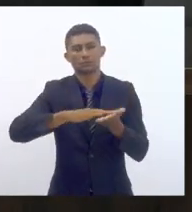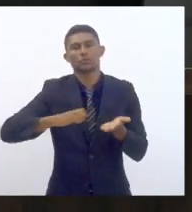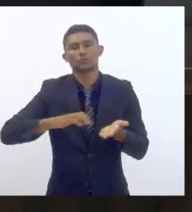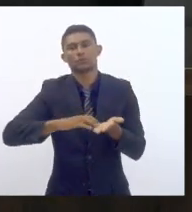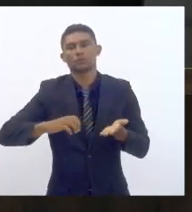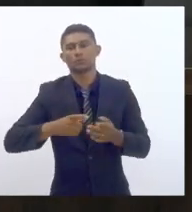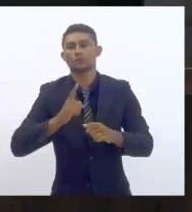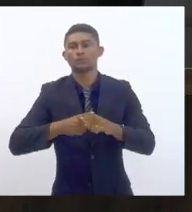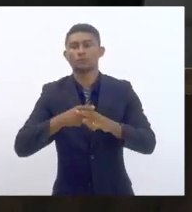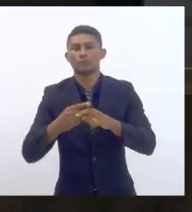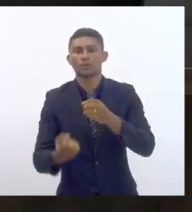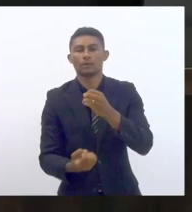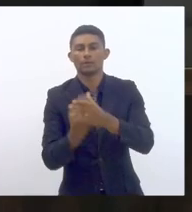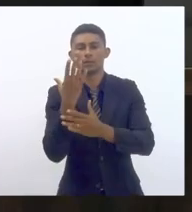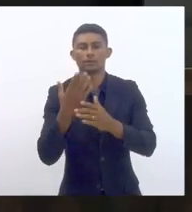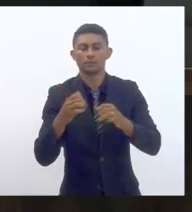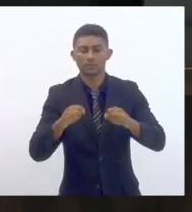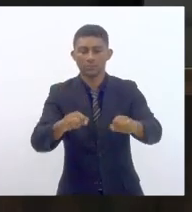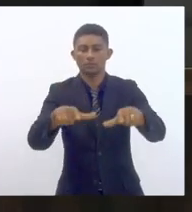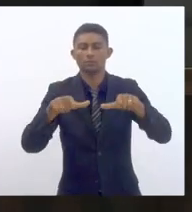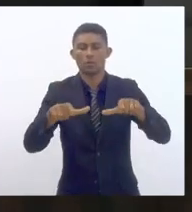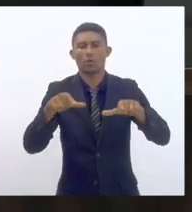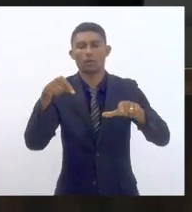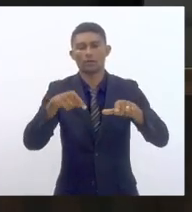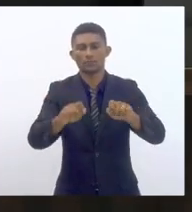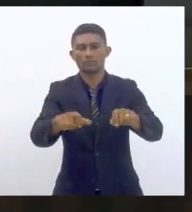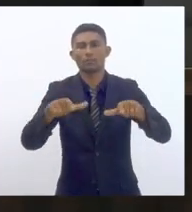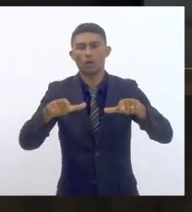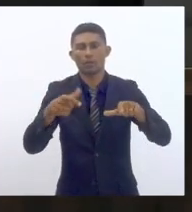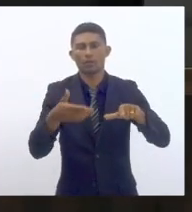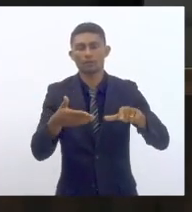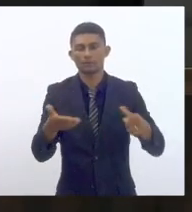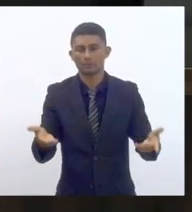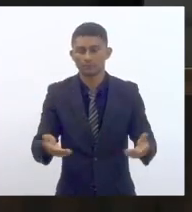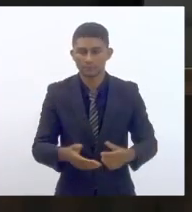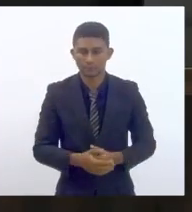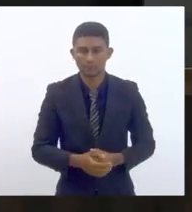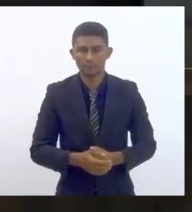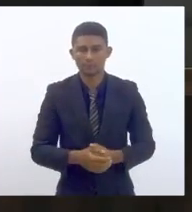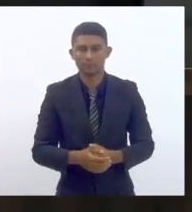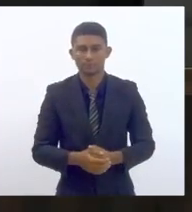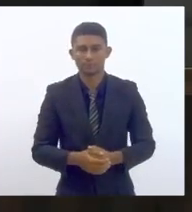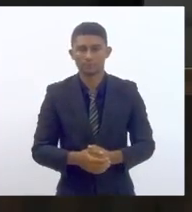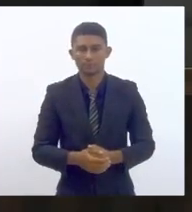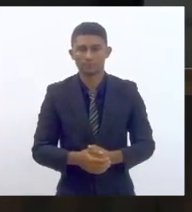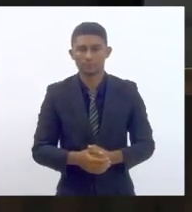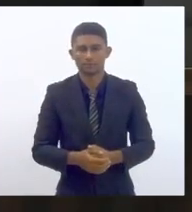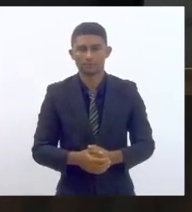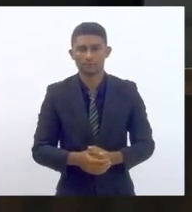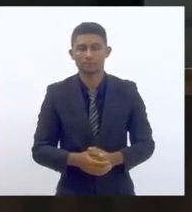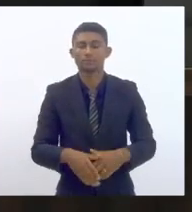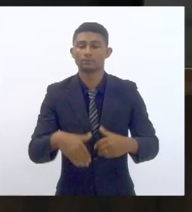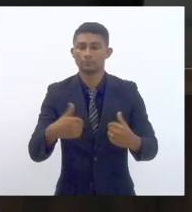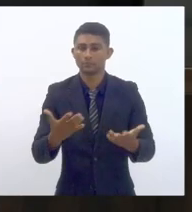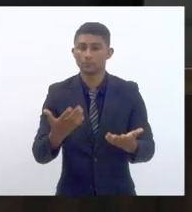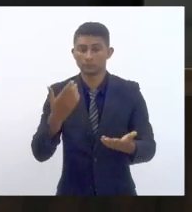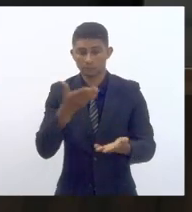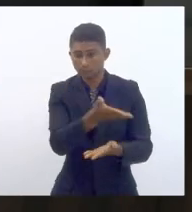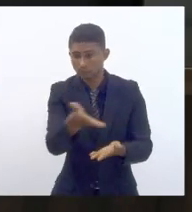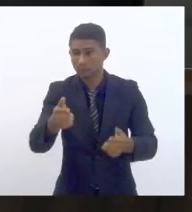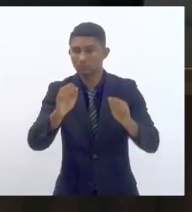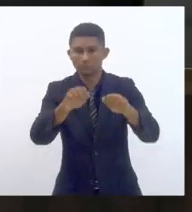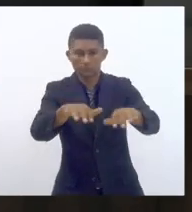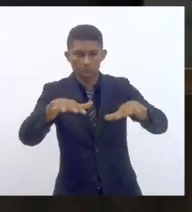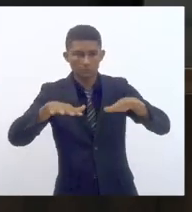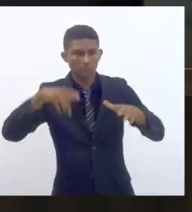que cria um diploma. Então, eu quero acordar com o plenário, que esse já